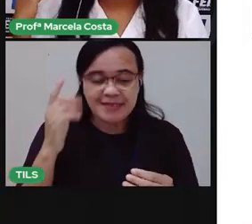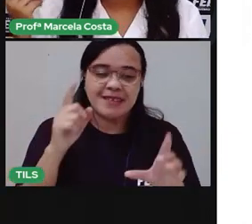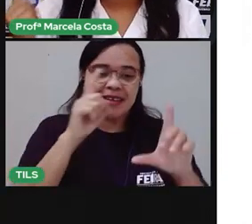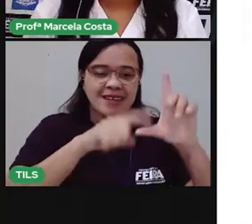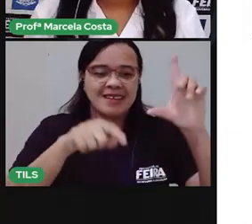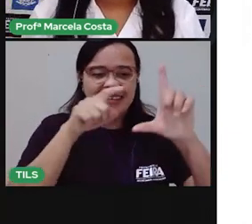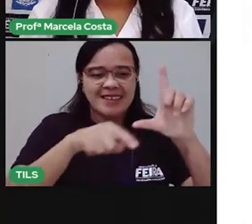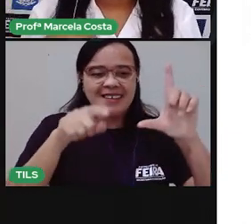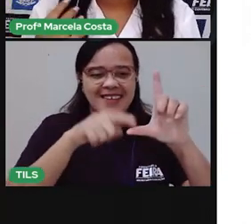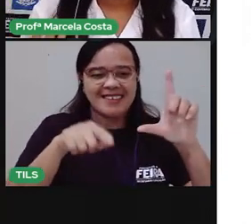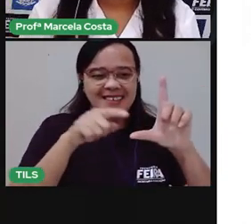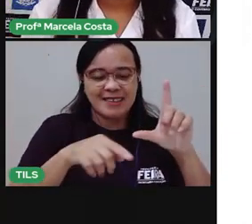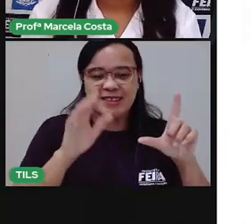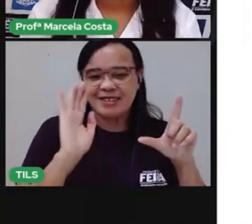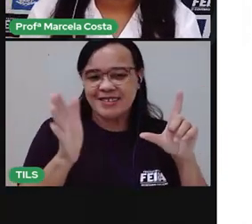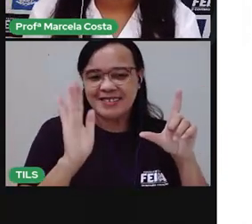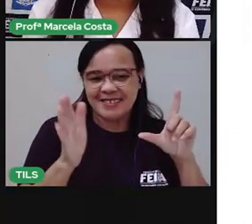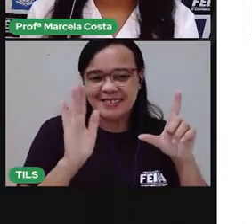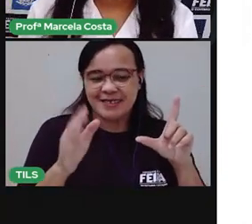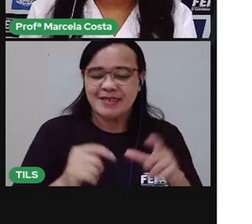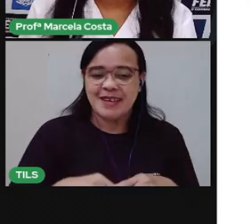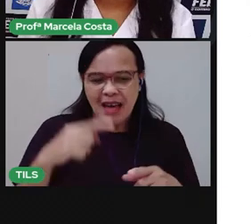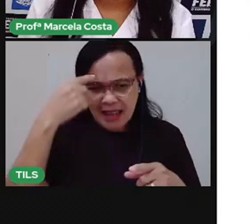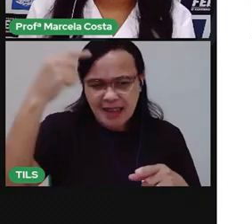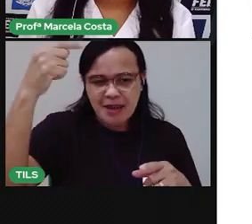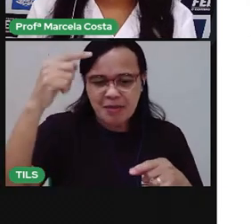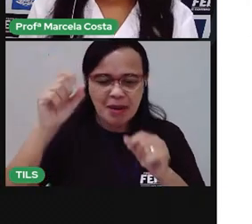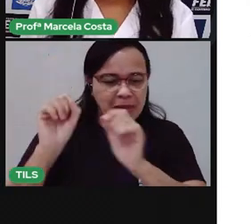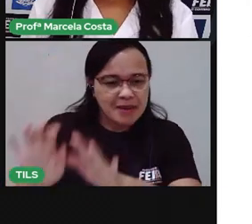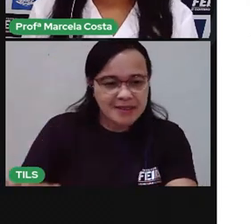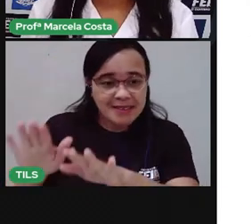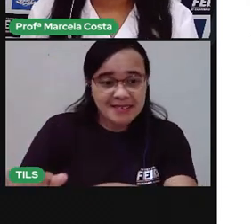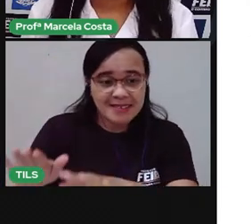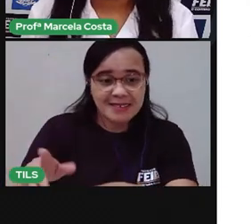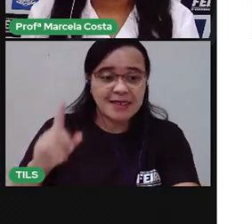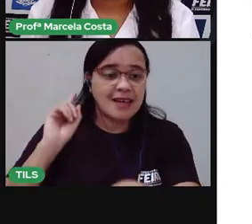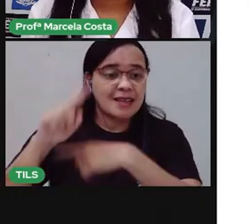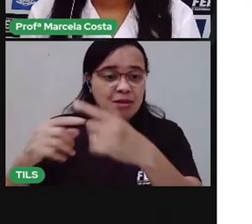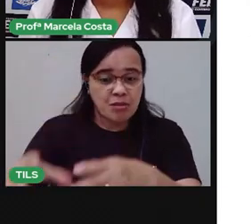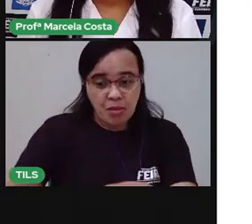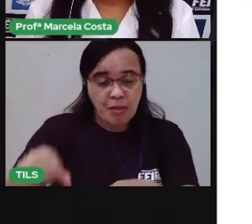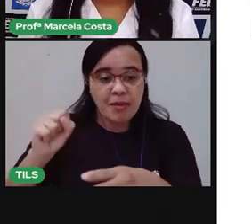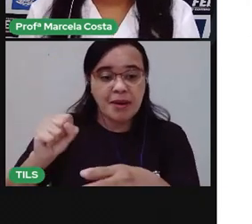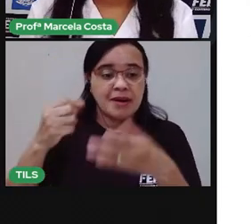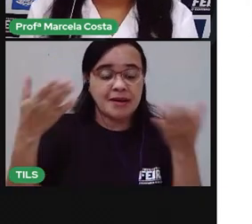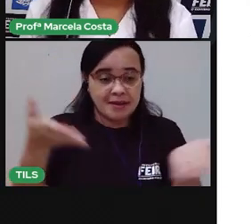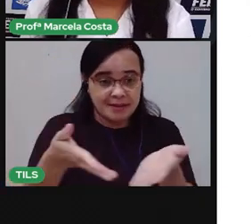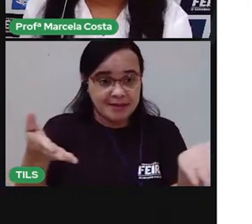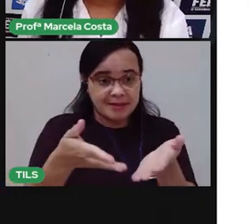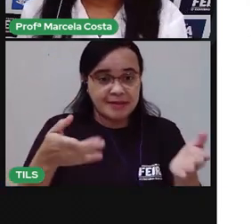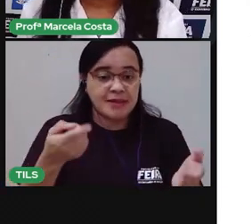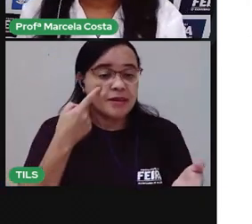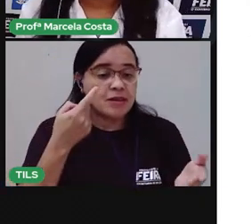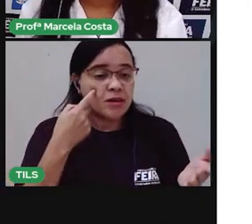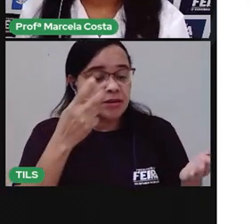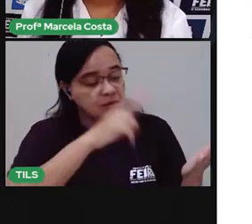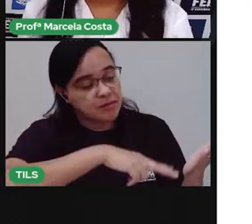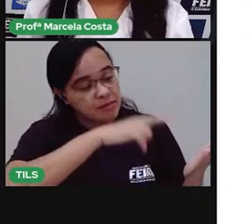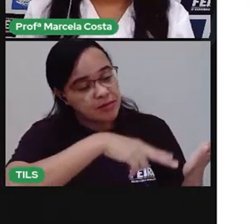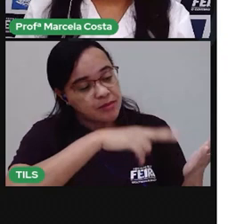aquela que eu pedi para você deixar aí na sua amiga lá no início da aula ainda vai usar ela agora eu vou ler